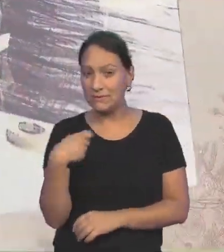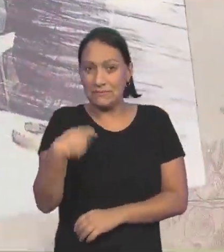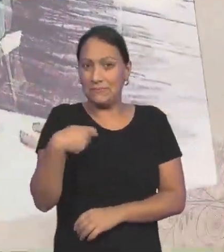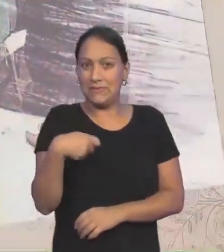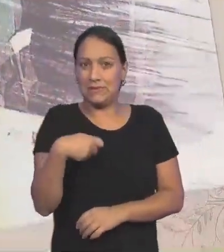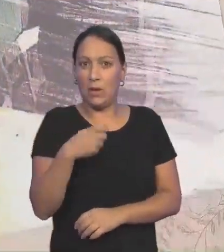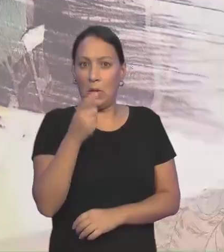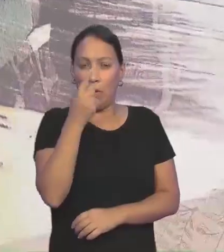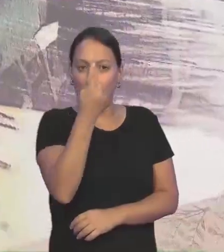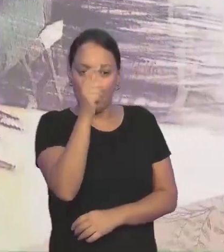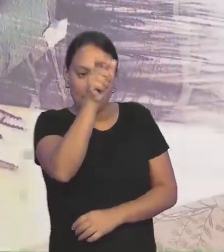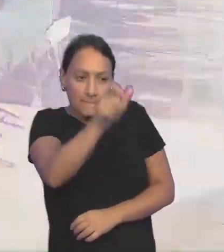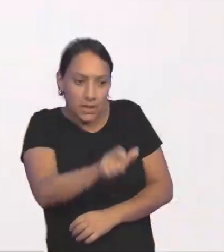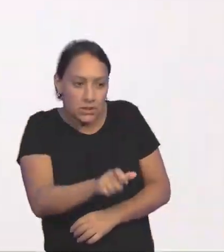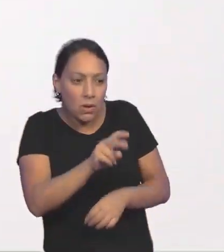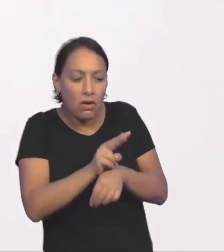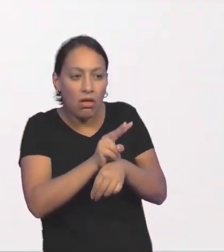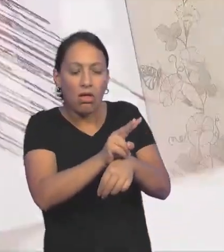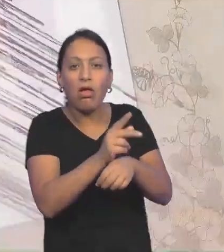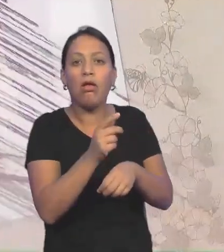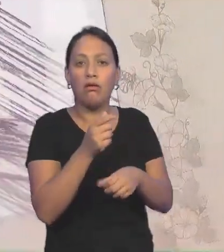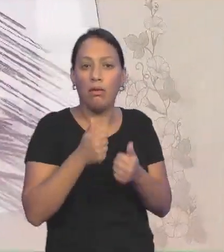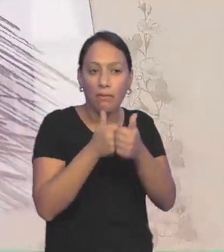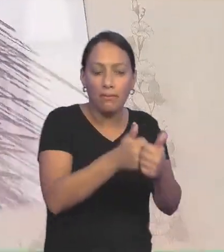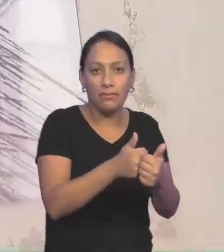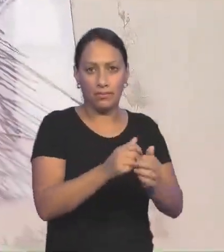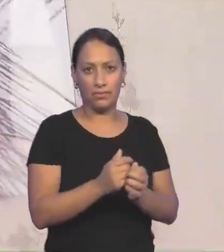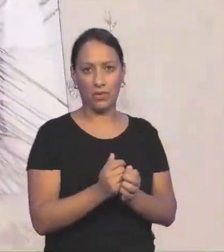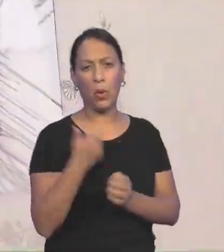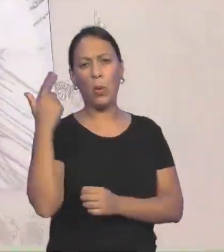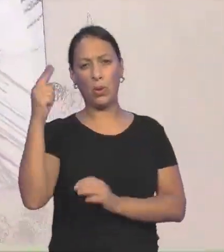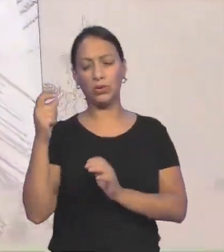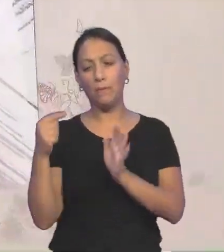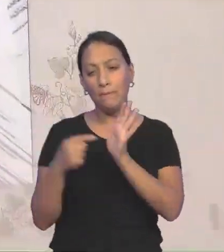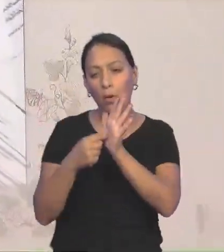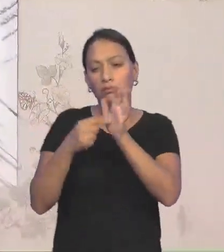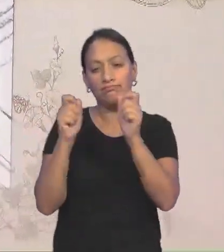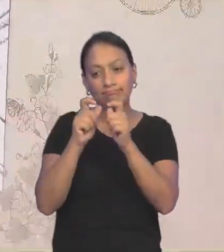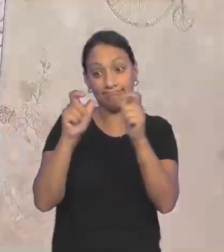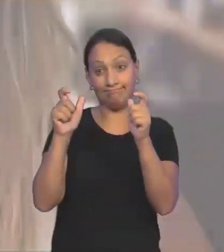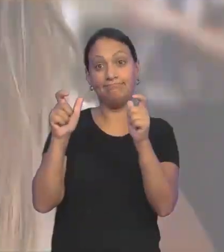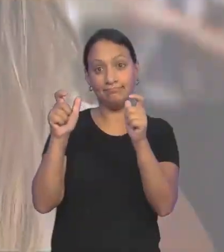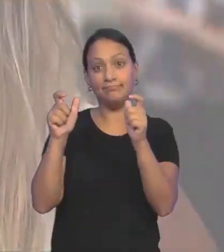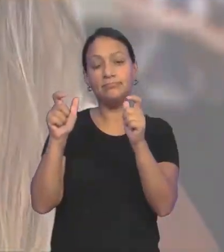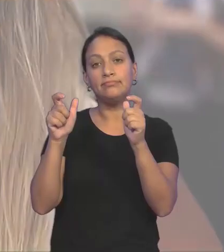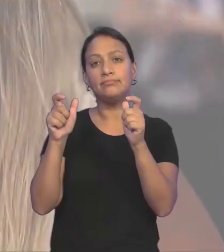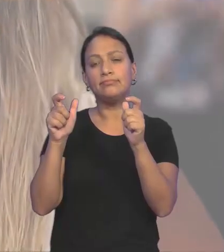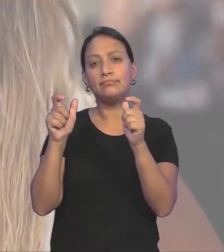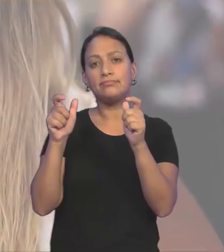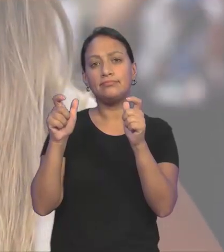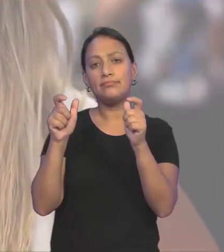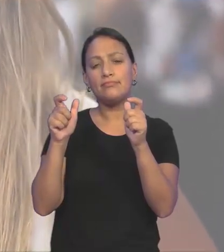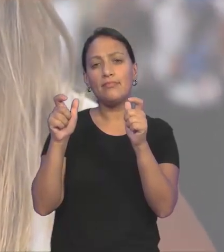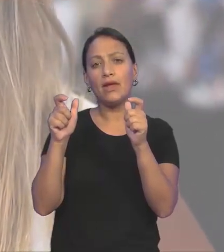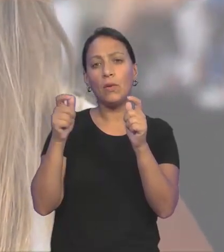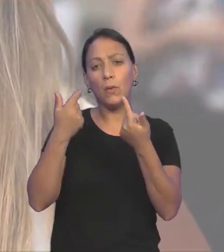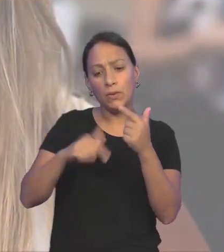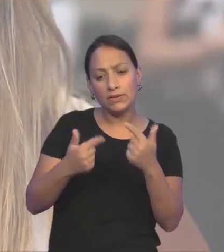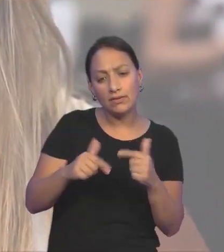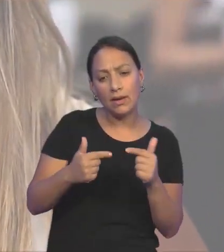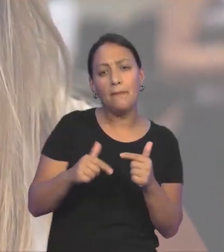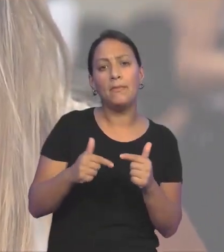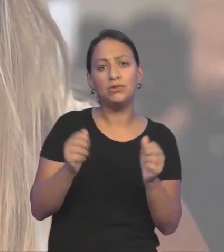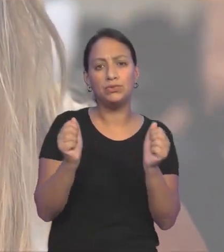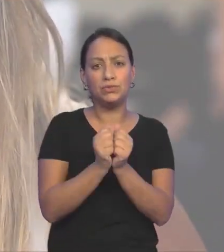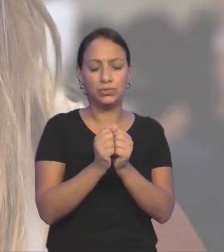necessariamente uma pessoa especialmente para acompanhar esse trabalho. E o outro ponto que me chamou muita atenção foi a questão